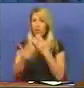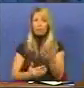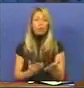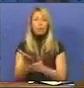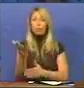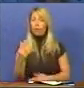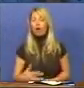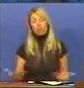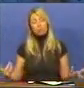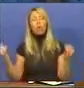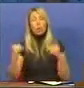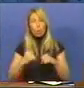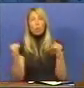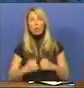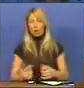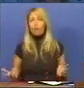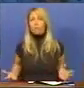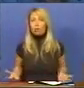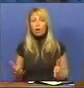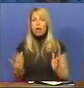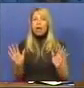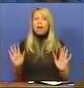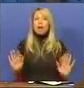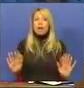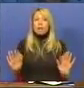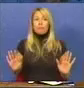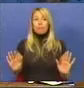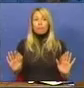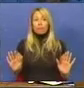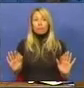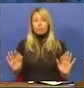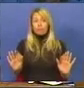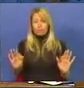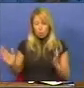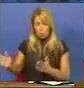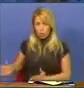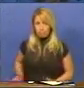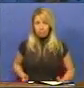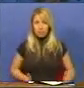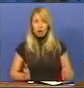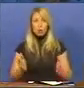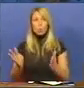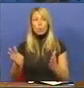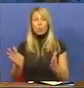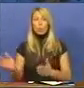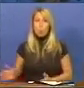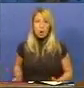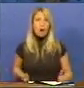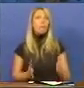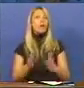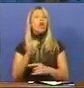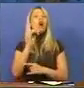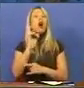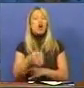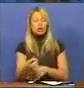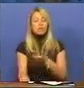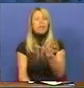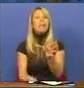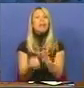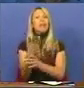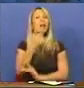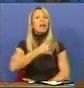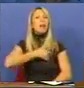Agora, o que eu penso é que o caminho era criar uma empresa